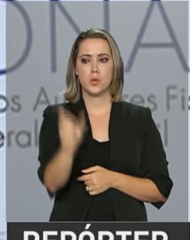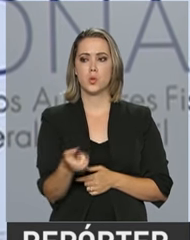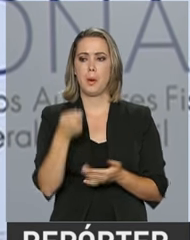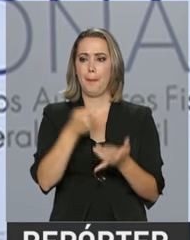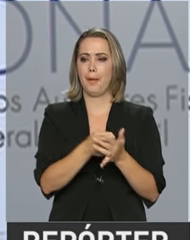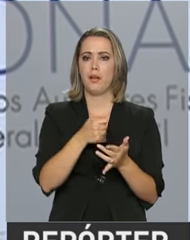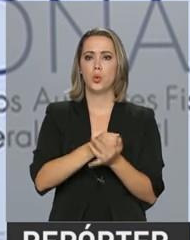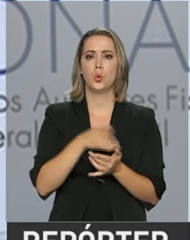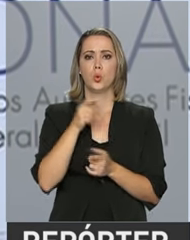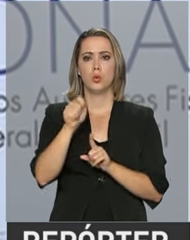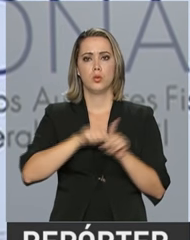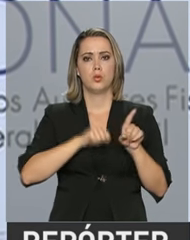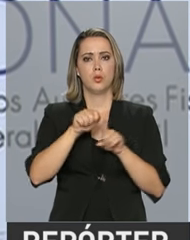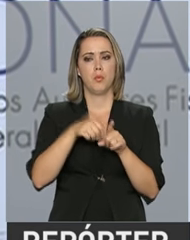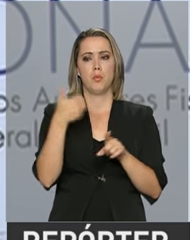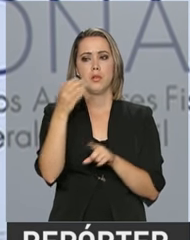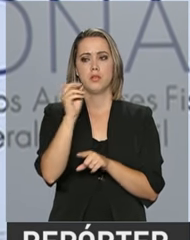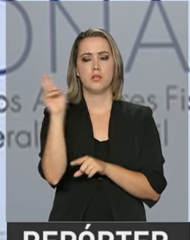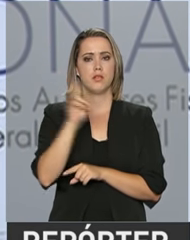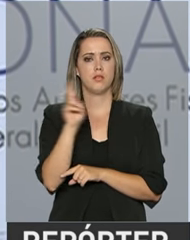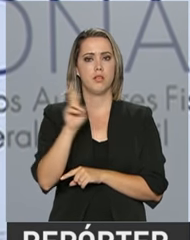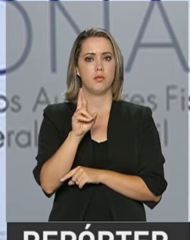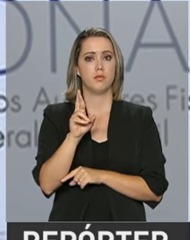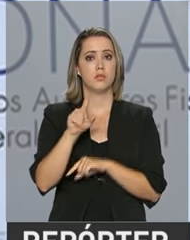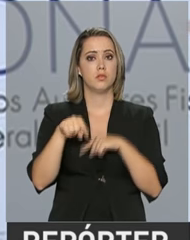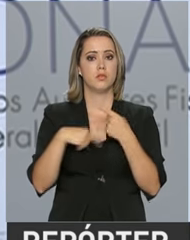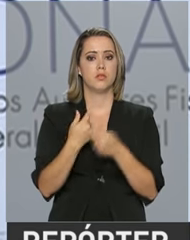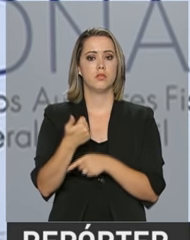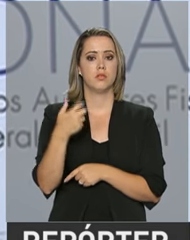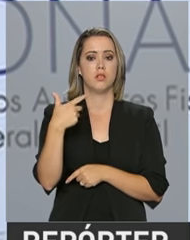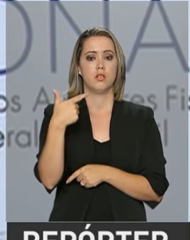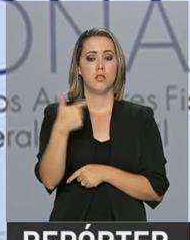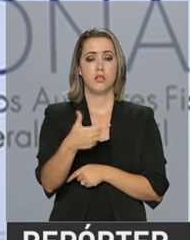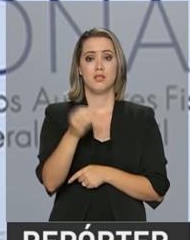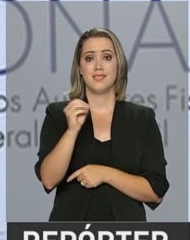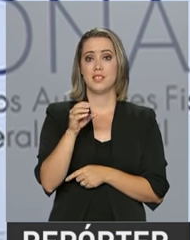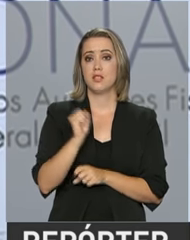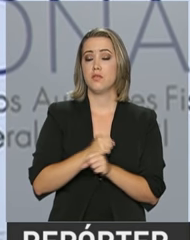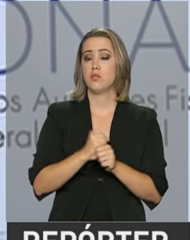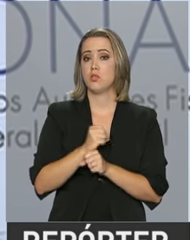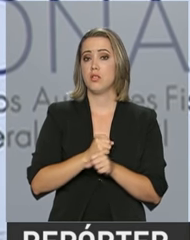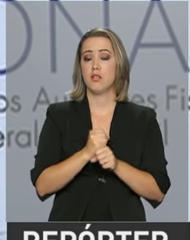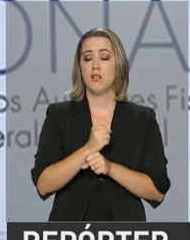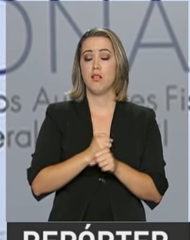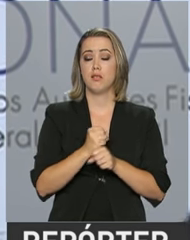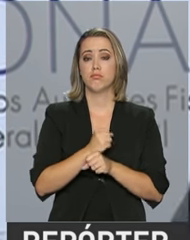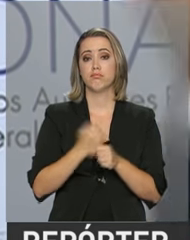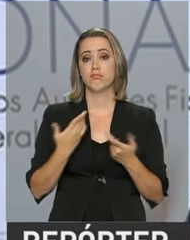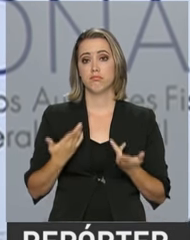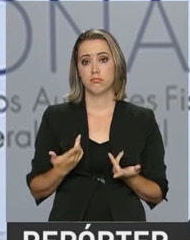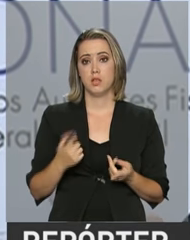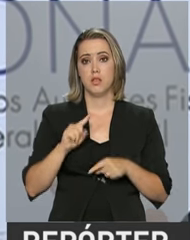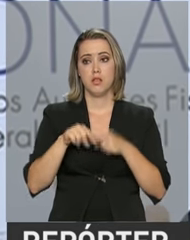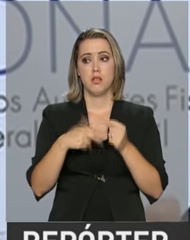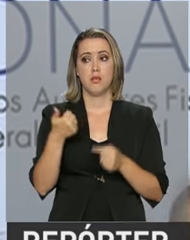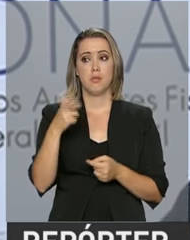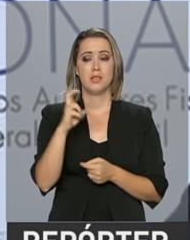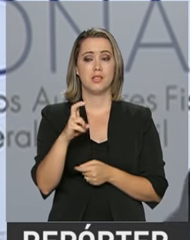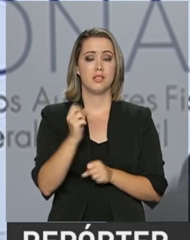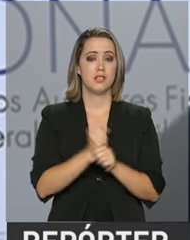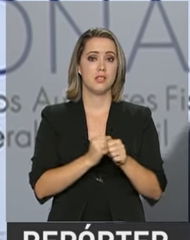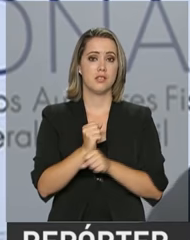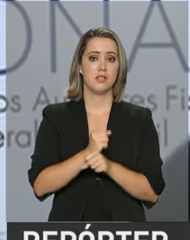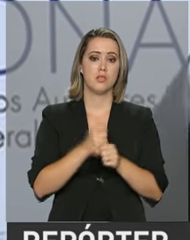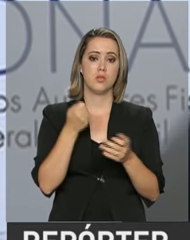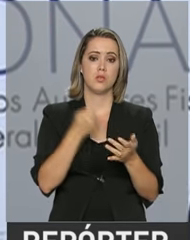reais por mês ao ao inss vai pagar 120 reais por ano e ao longo de 15 anos ele